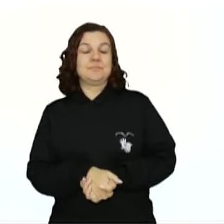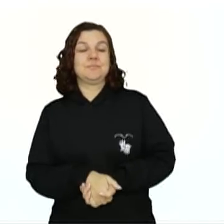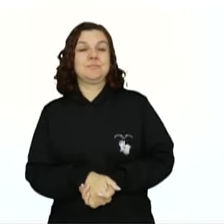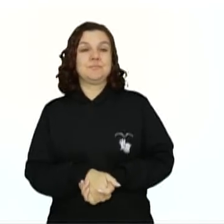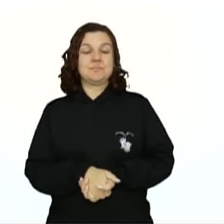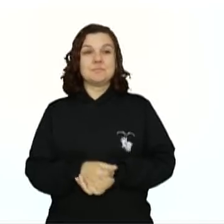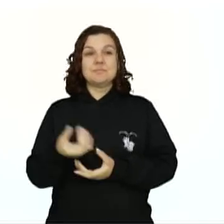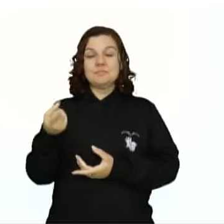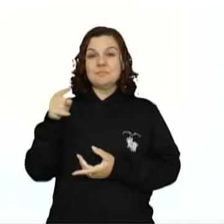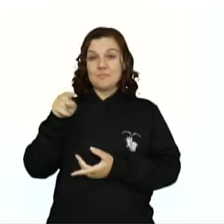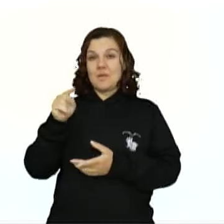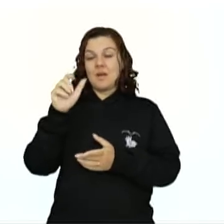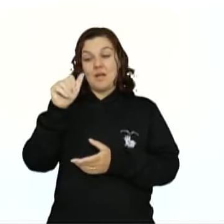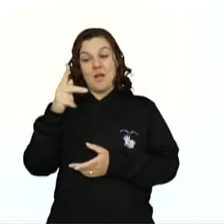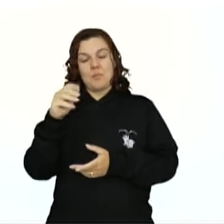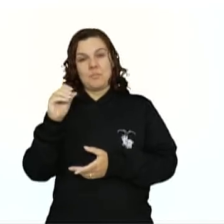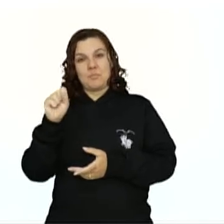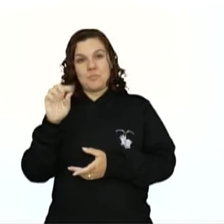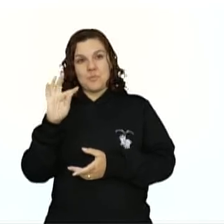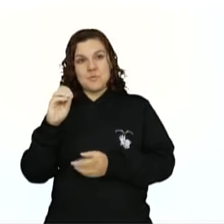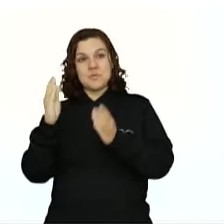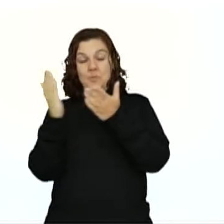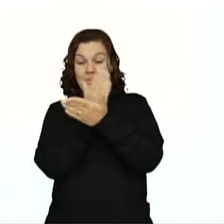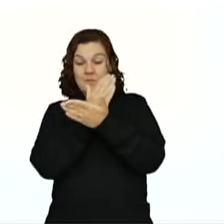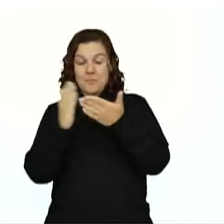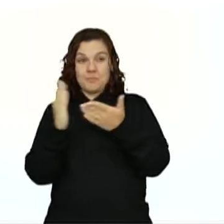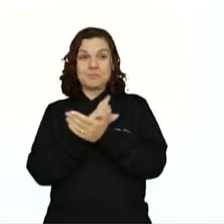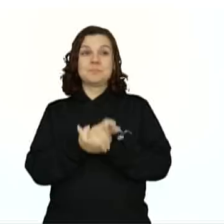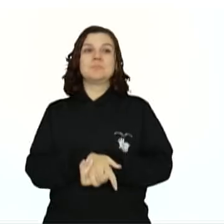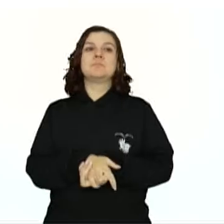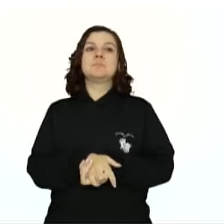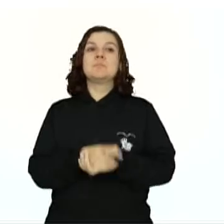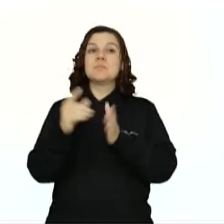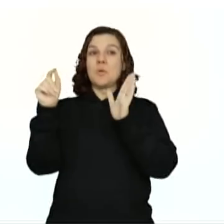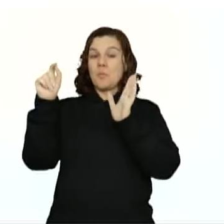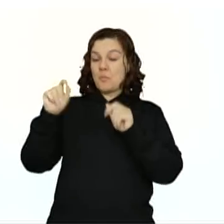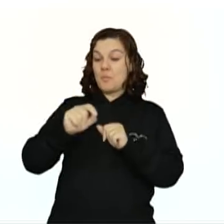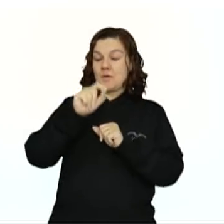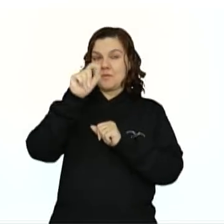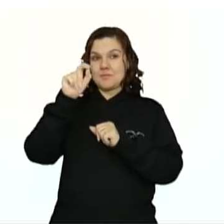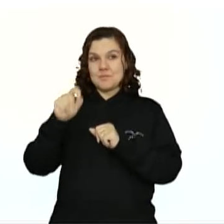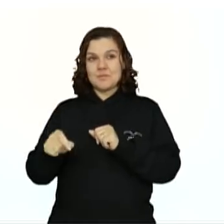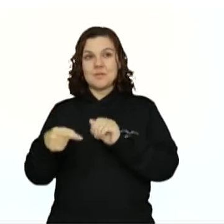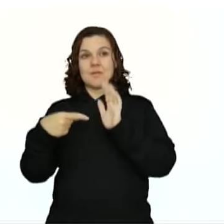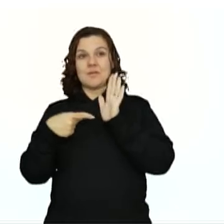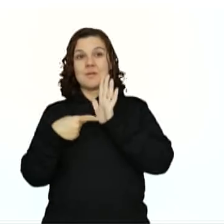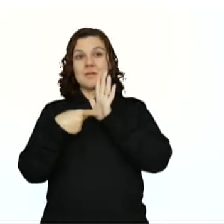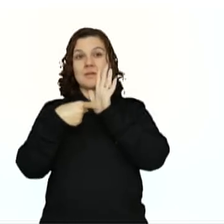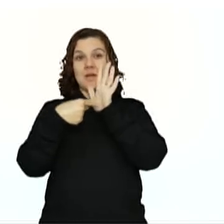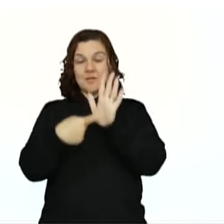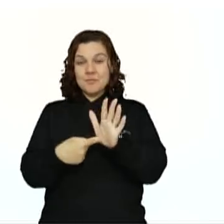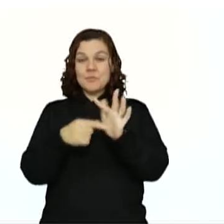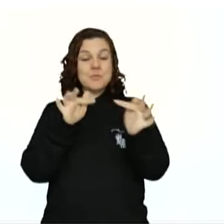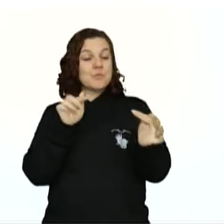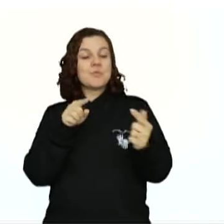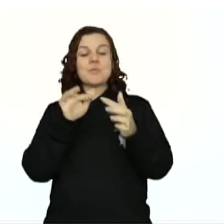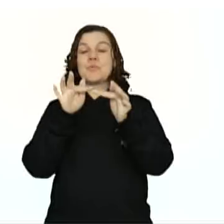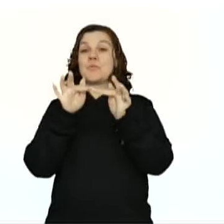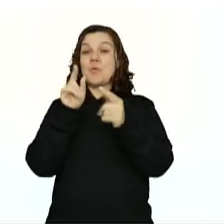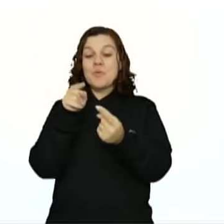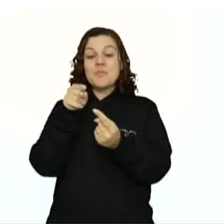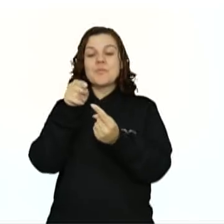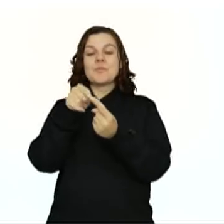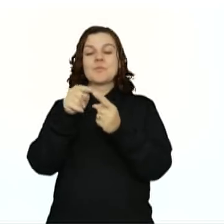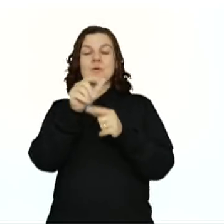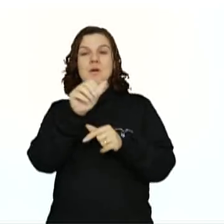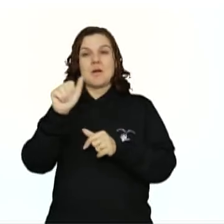assina, é um aposto. Classifica-se como um aposto. Marca a alternativa que apresenta a função